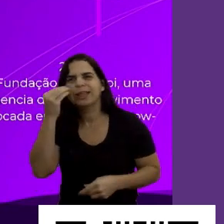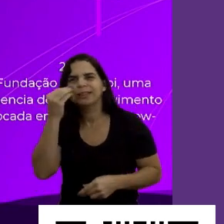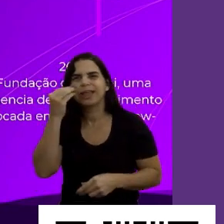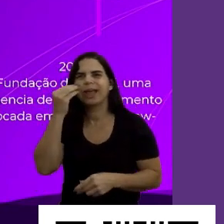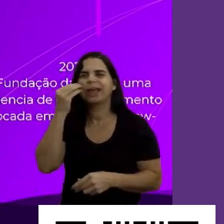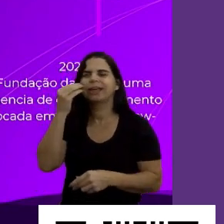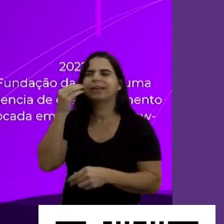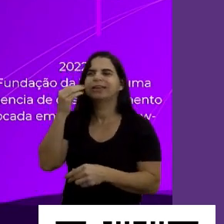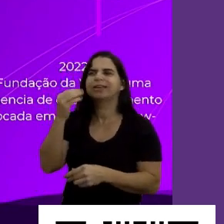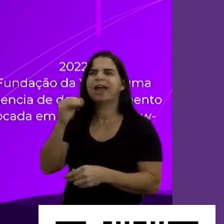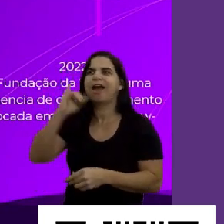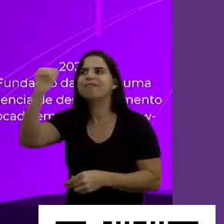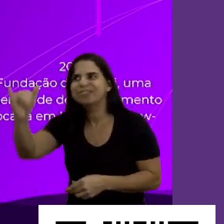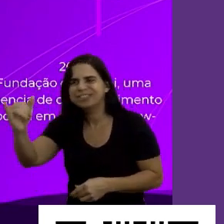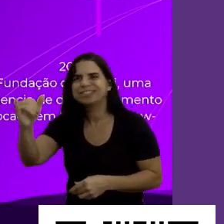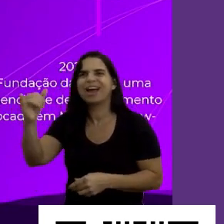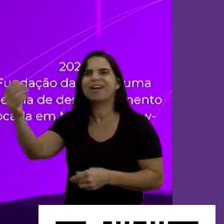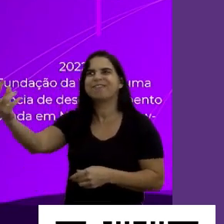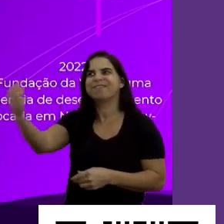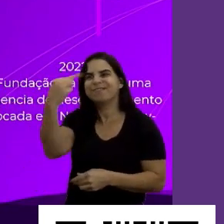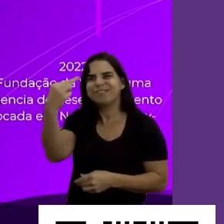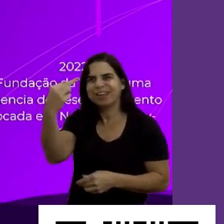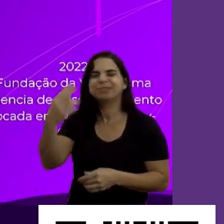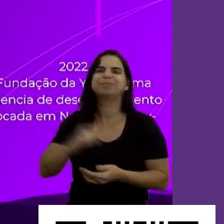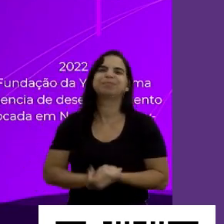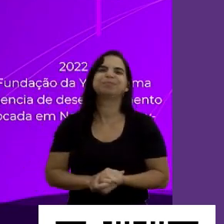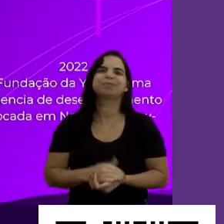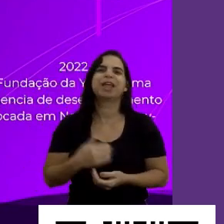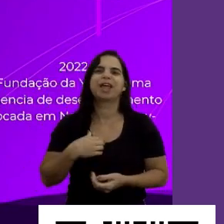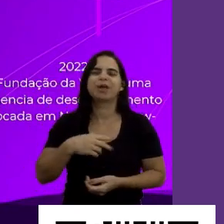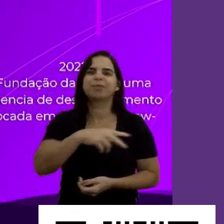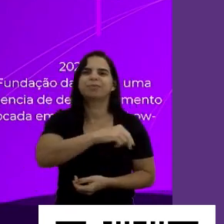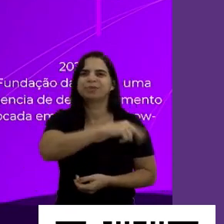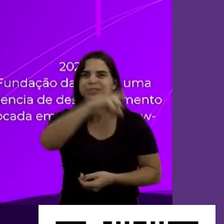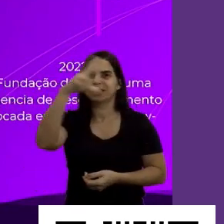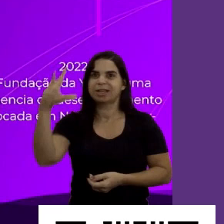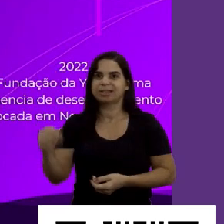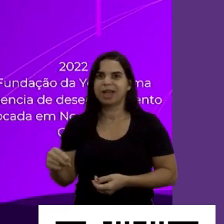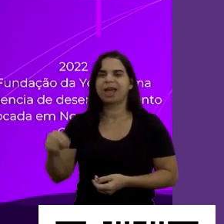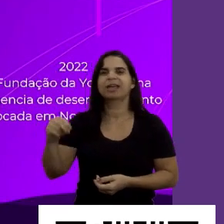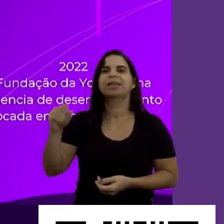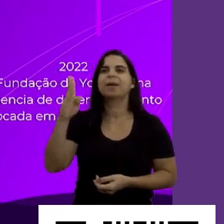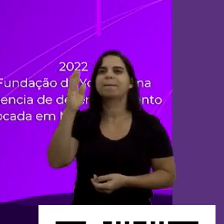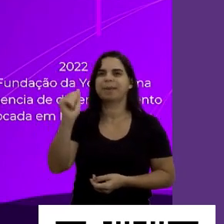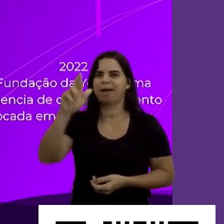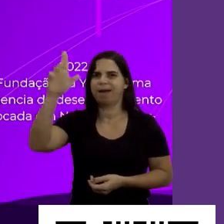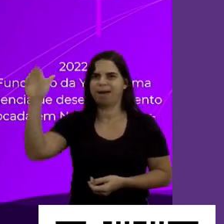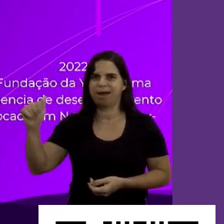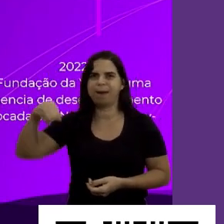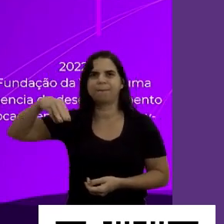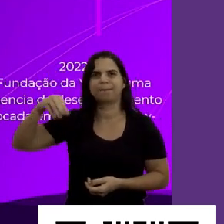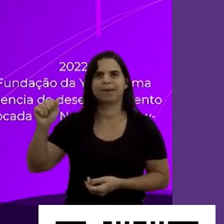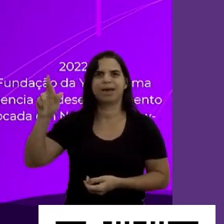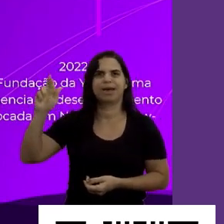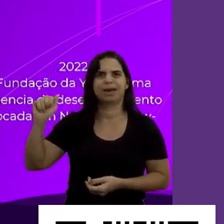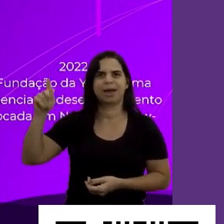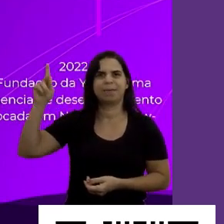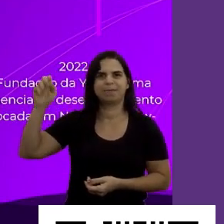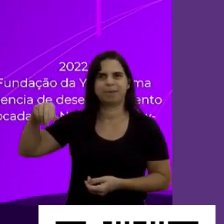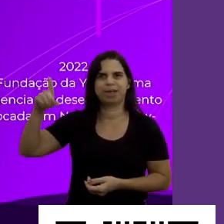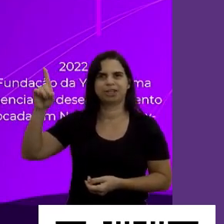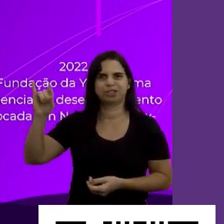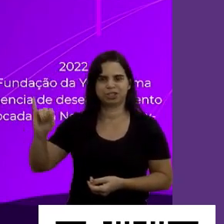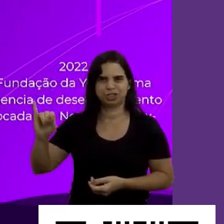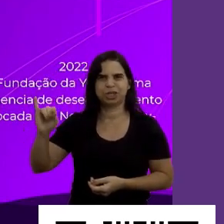e eu fiz justamente no Senac Marapendi da Barra programação web para decidir